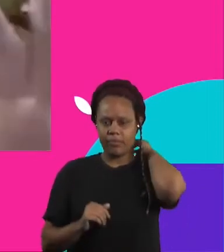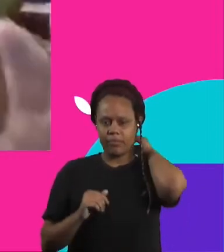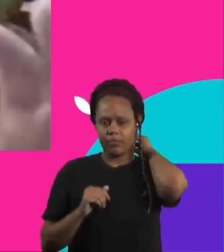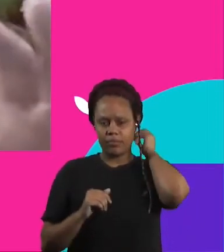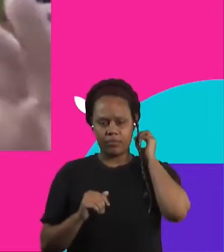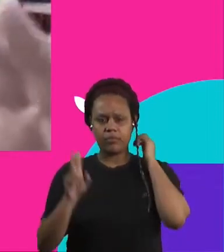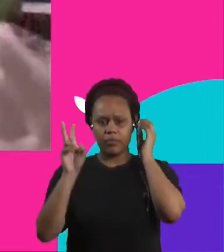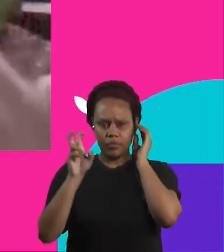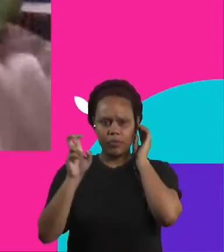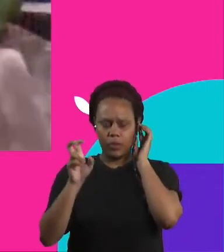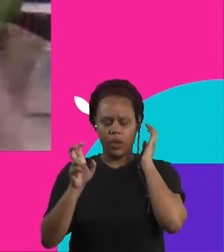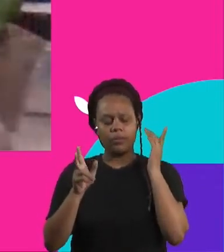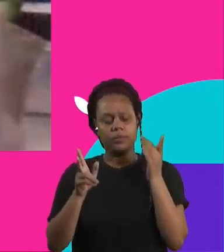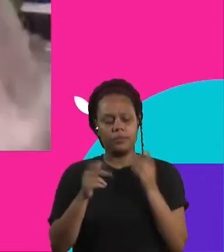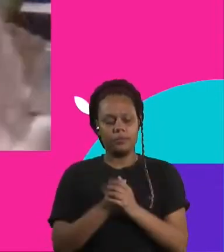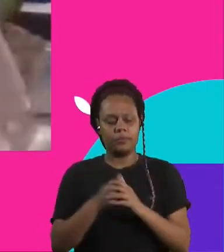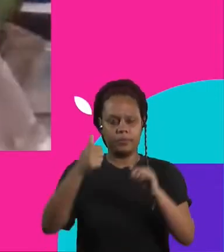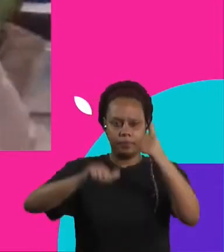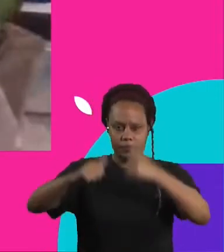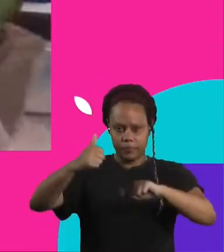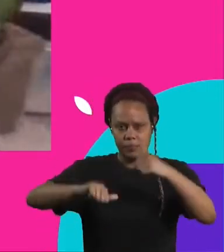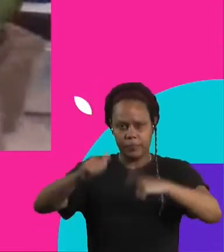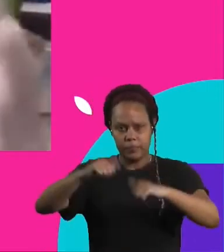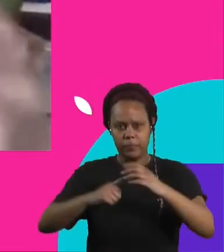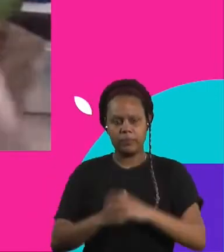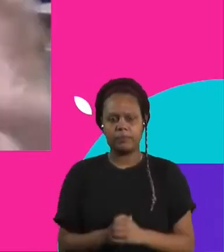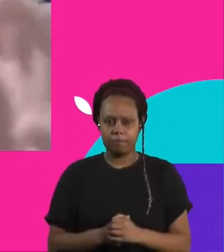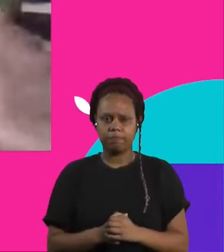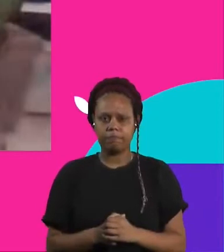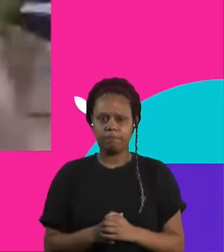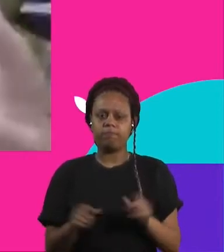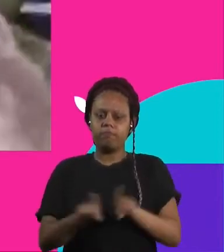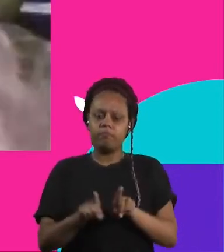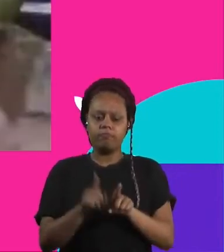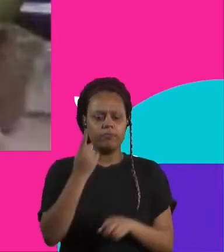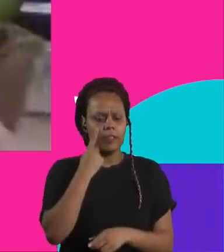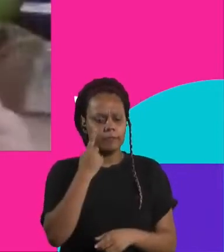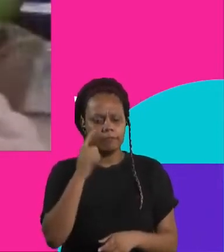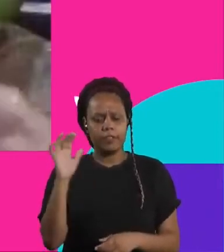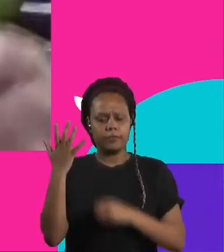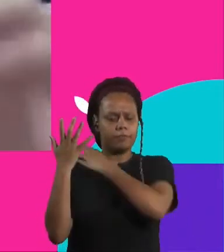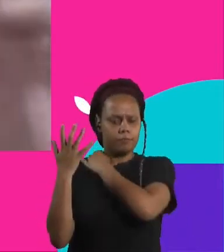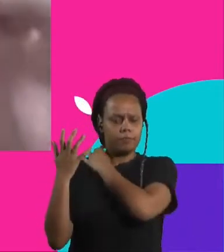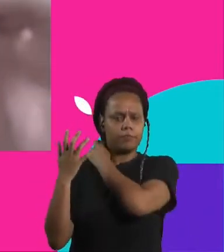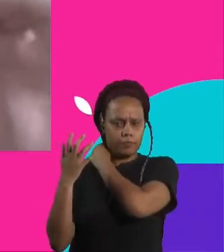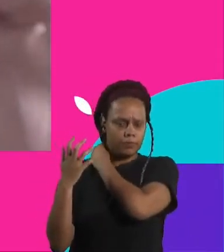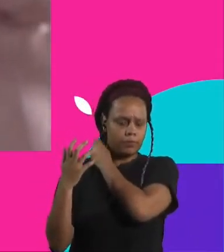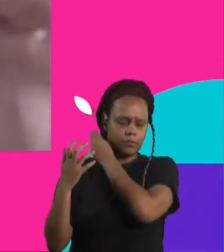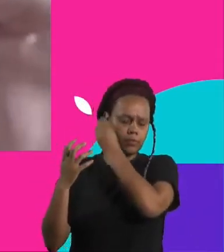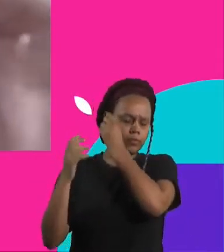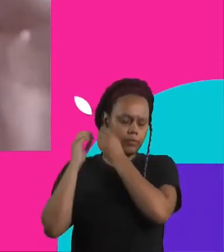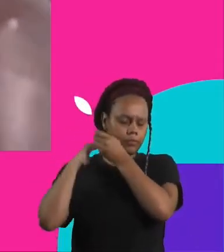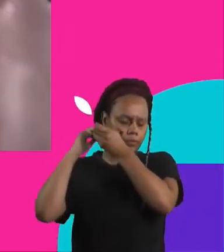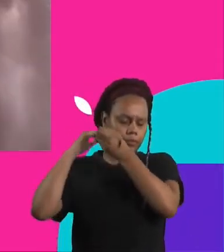avaliação, que é quem institui aí a mensuração de resultados e transformações, quanto na